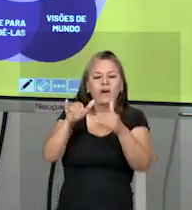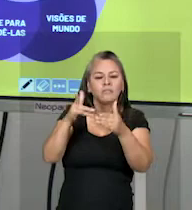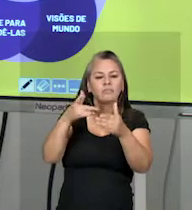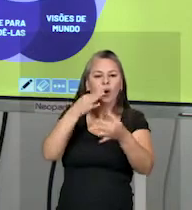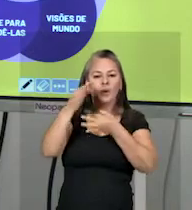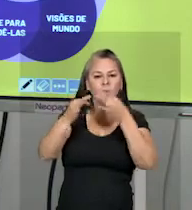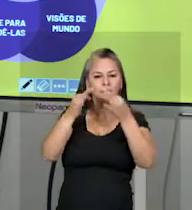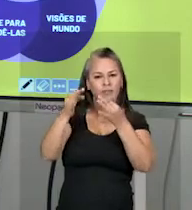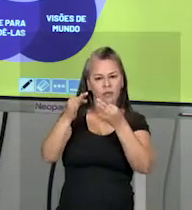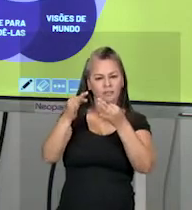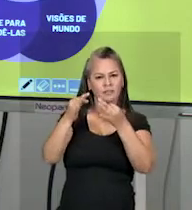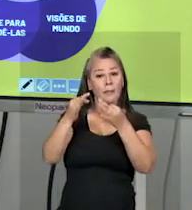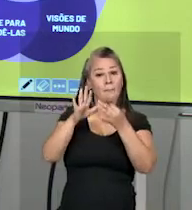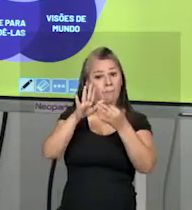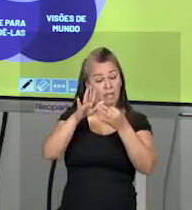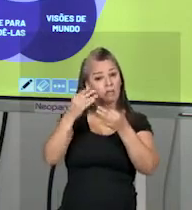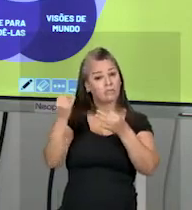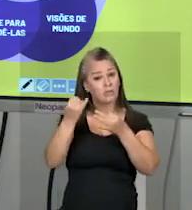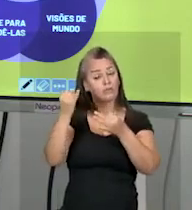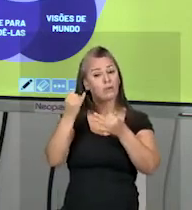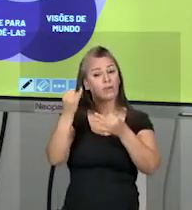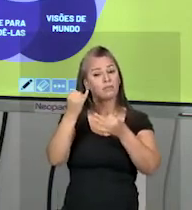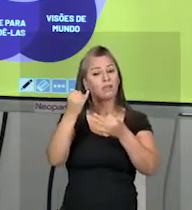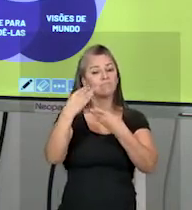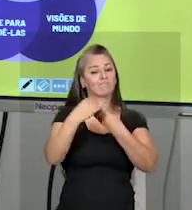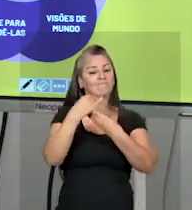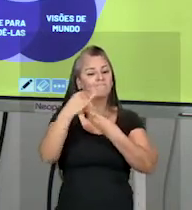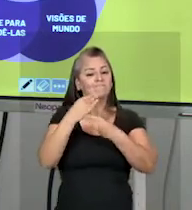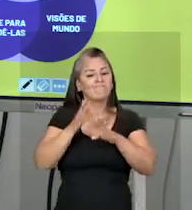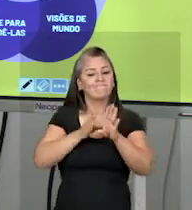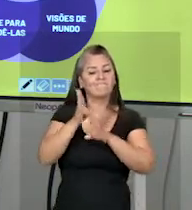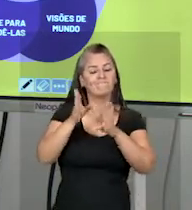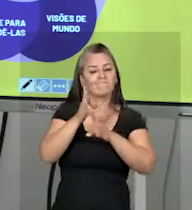que orientam a gente na realidade atual, né?